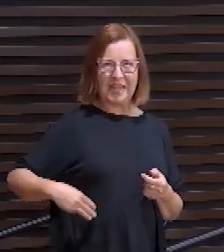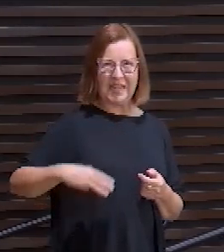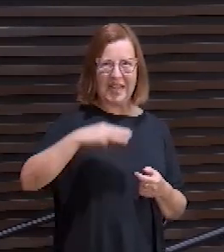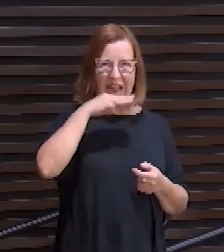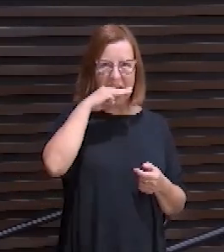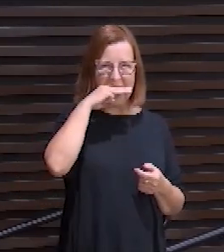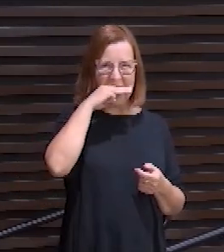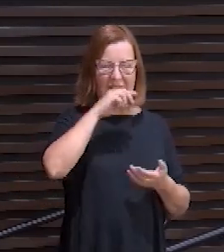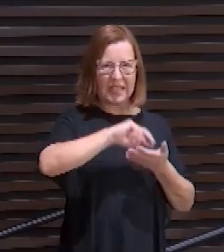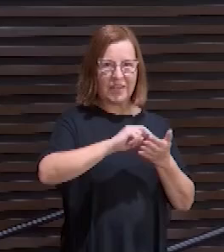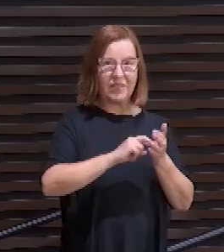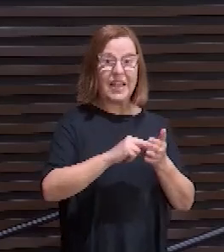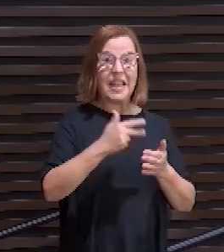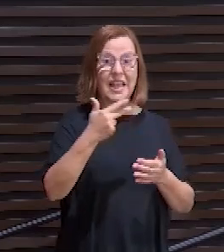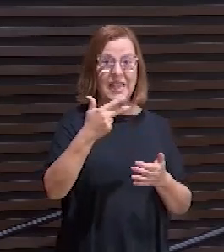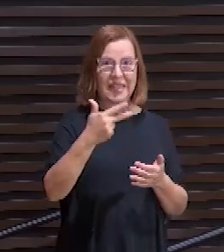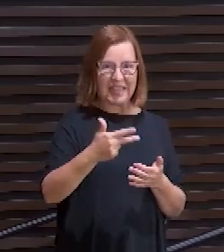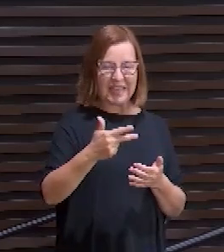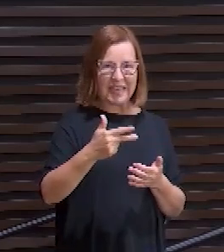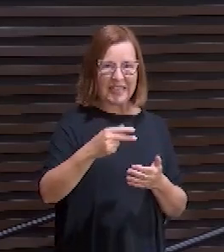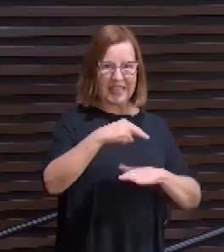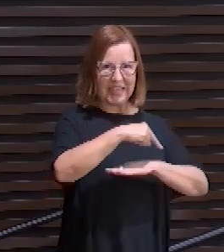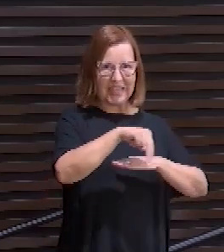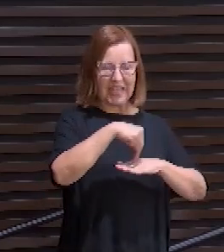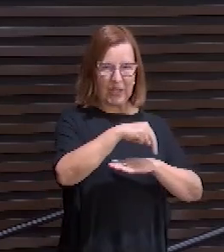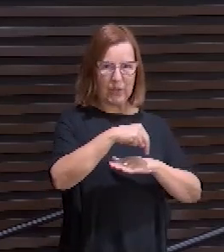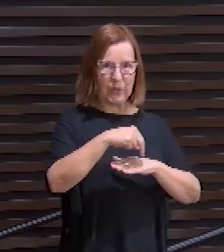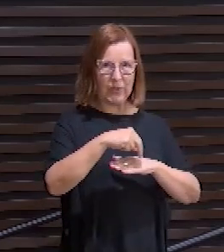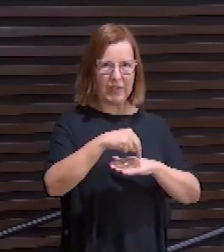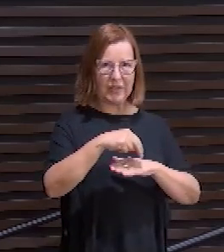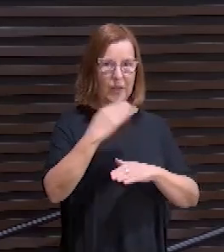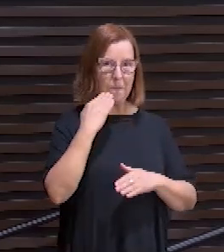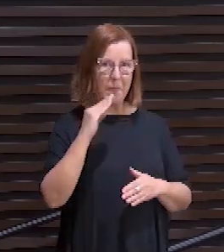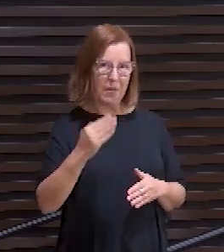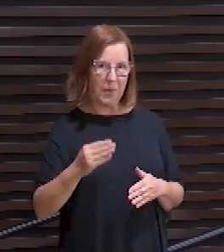fim de conquistar o mundo: Babilônia, Lídia e Egito.